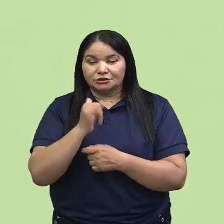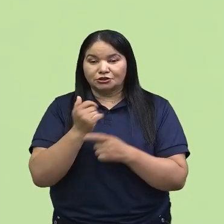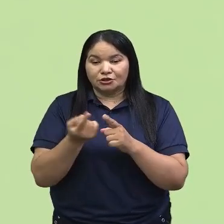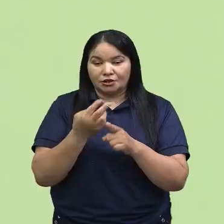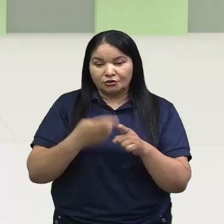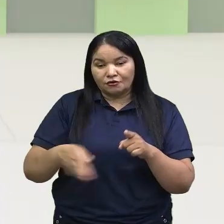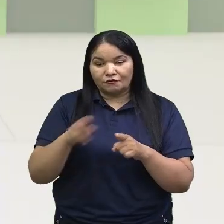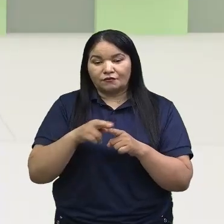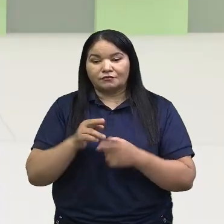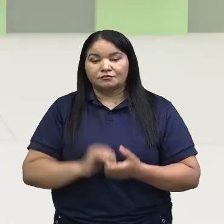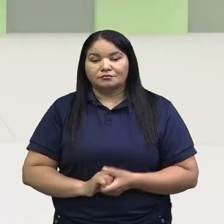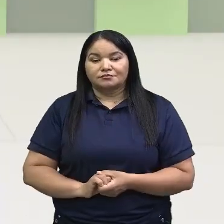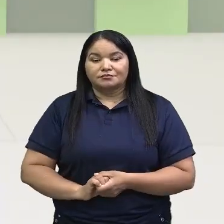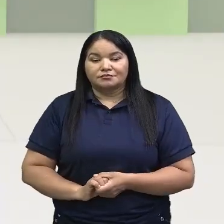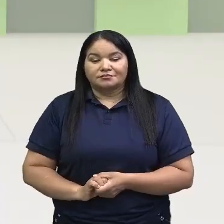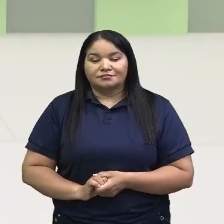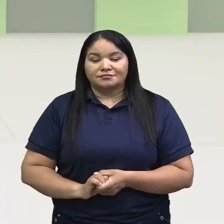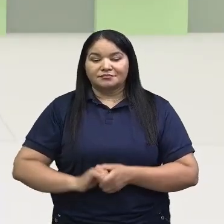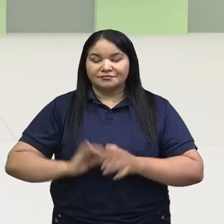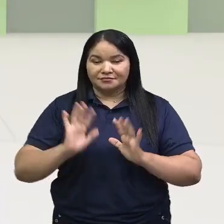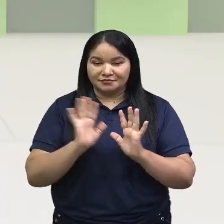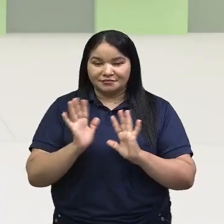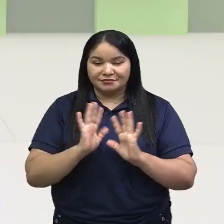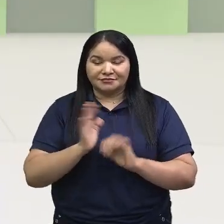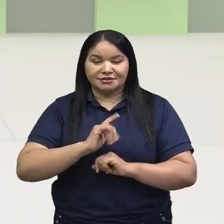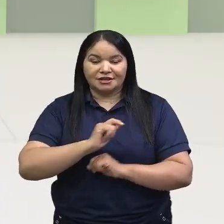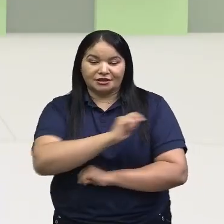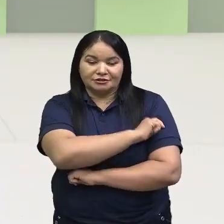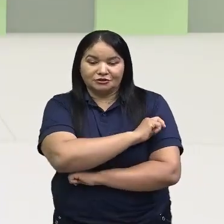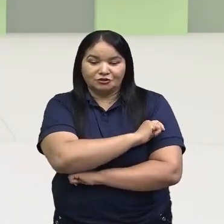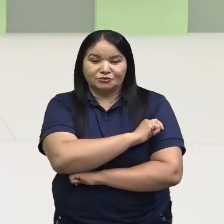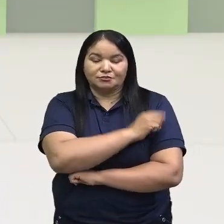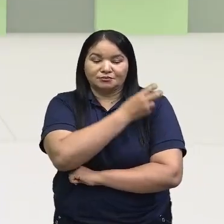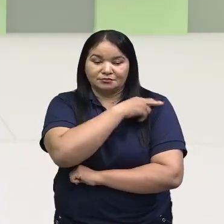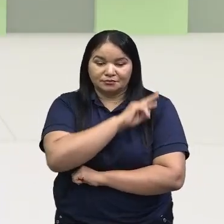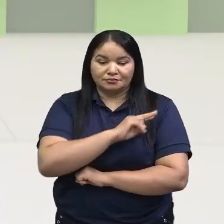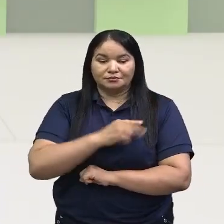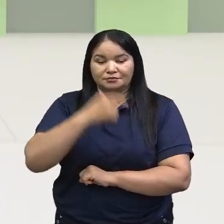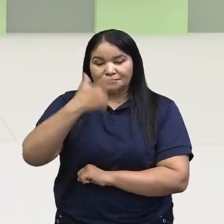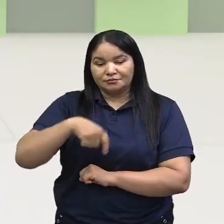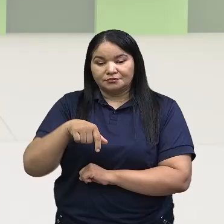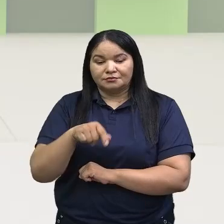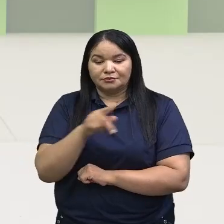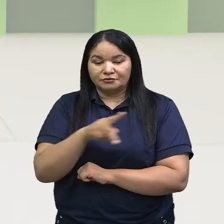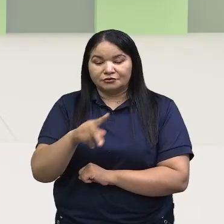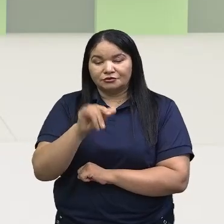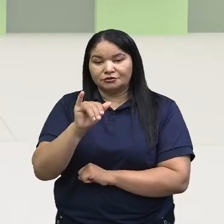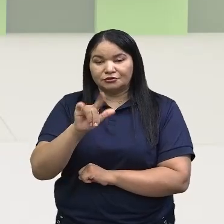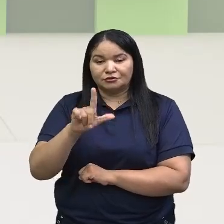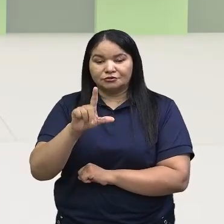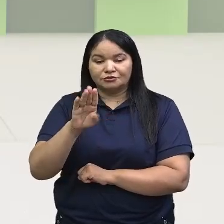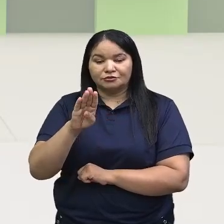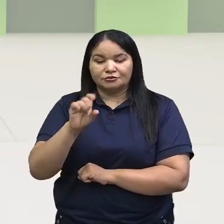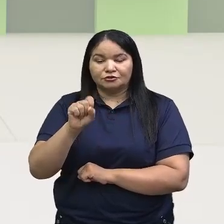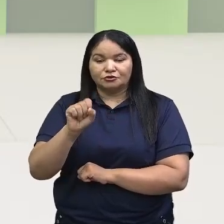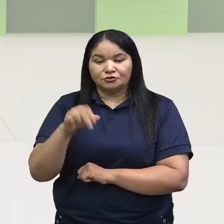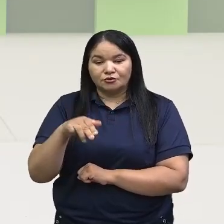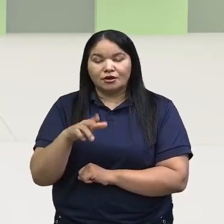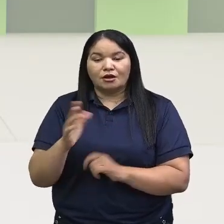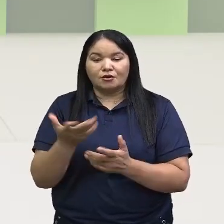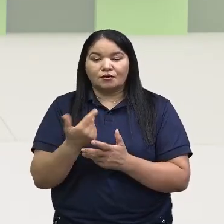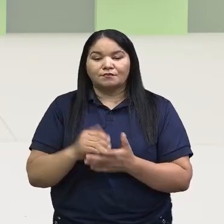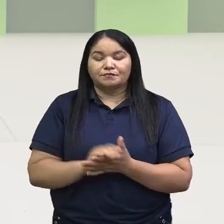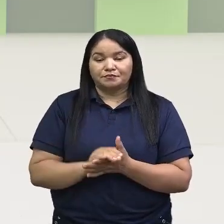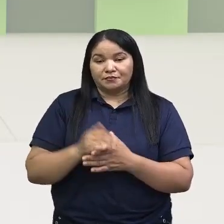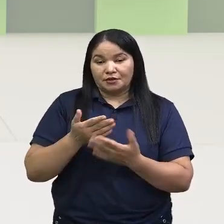assistir. Olá, alunos da segunda série do ensino médio. Eu me chamo Wilberson do Nascimento, eu sou professor da disciplina de Geografia